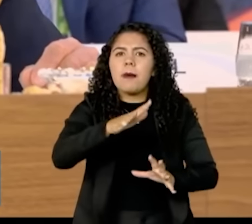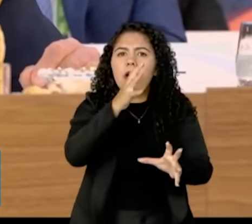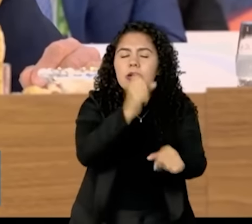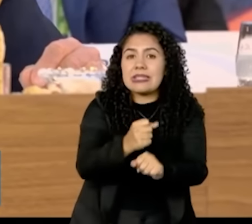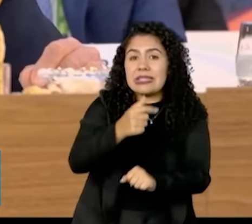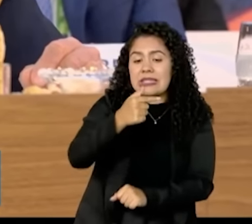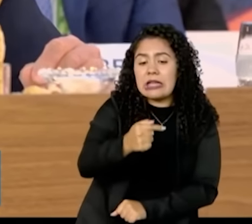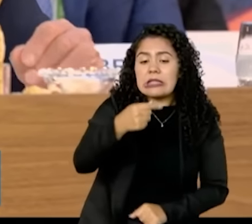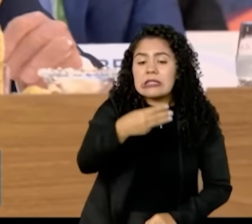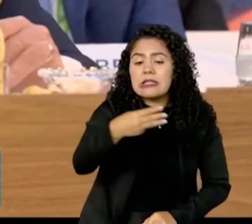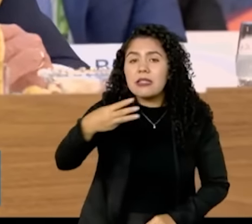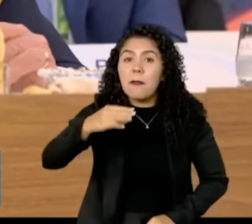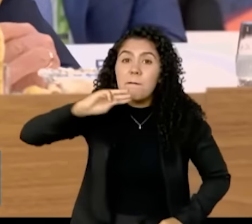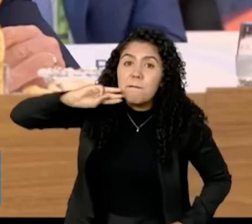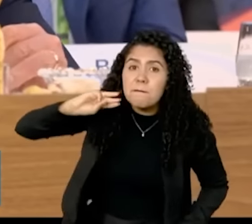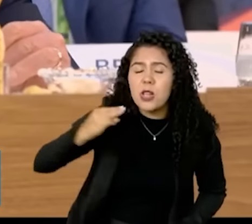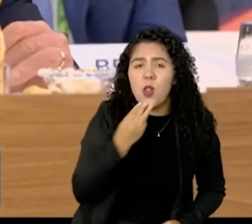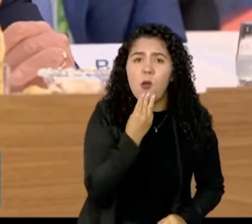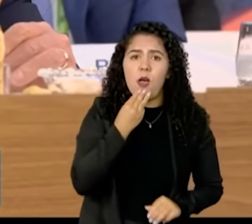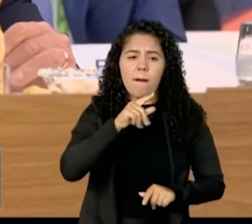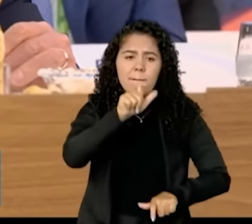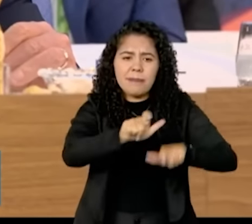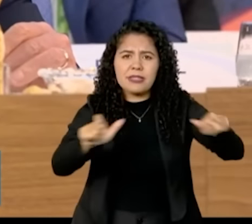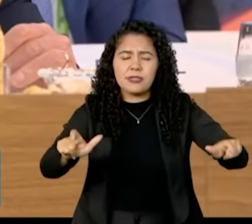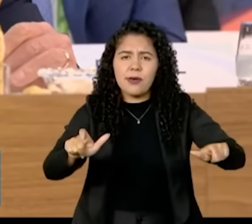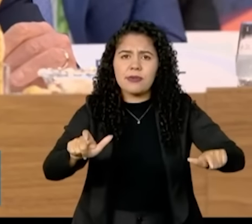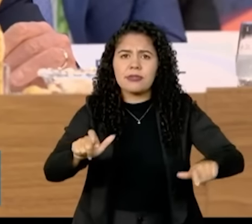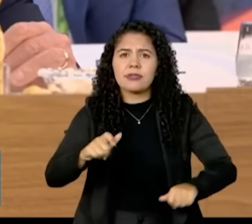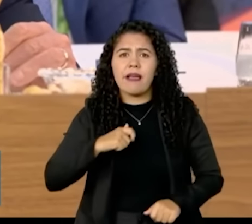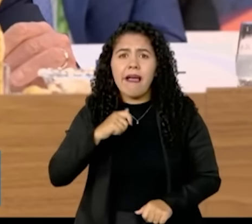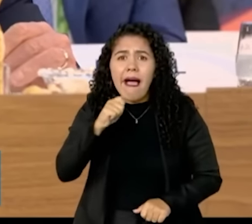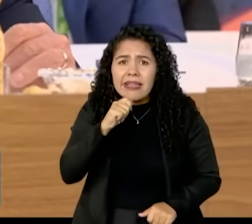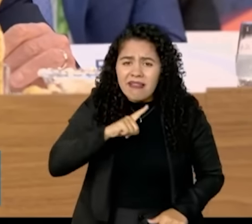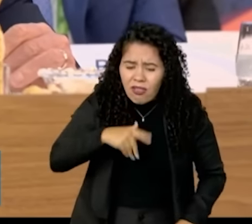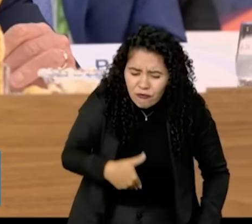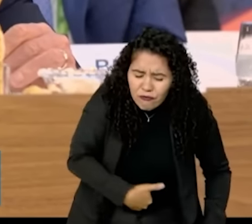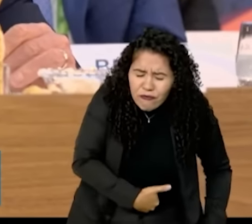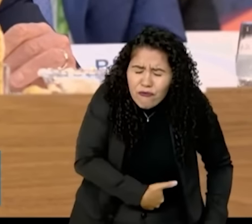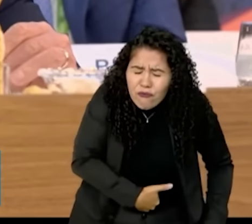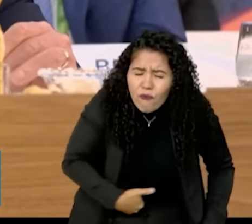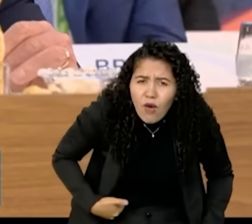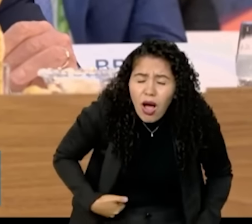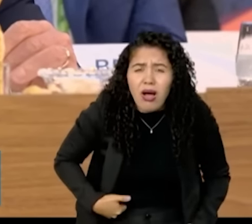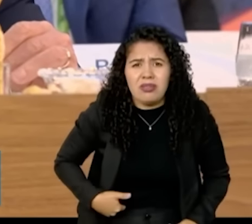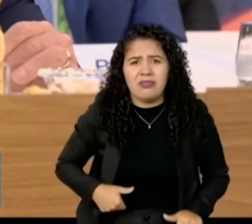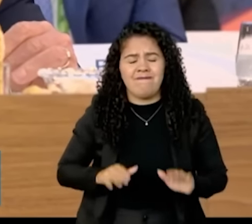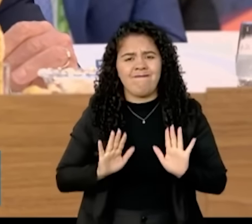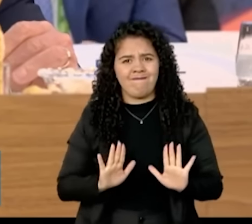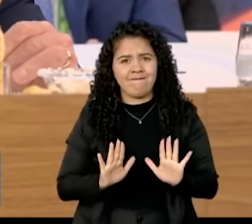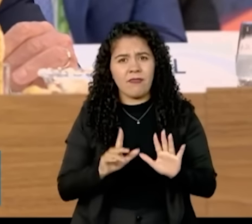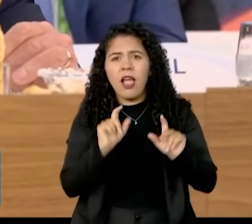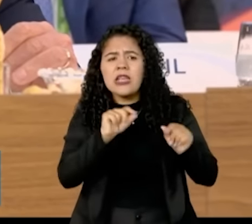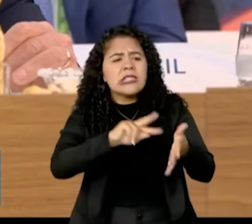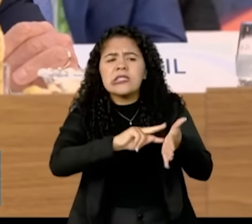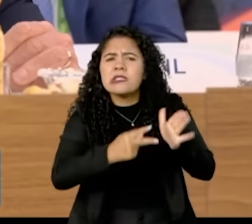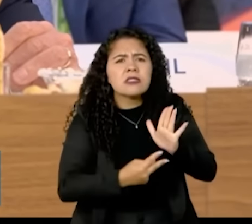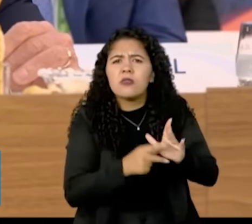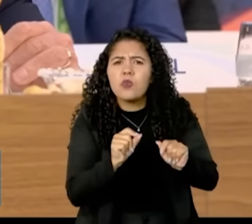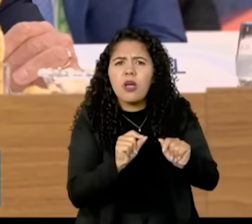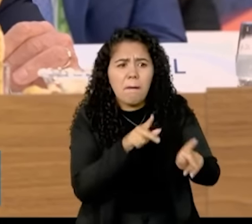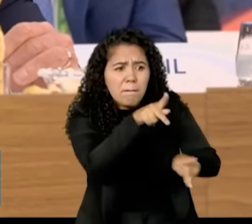733 milhões de pessoas ainda subnutridas. É como se as populações do